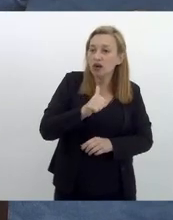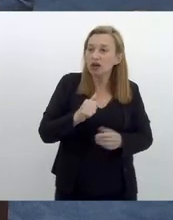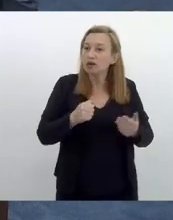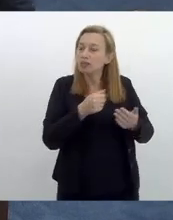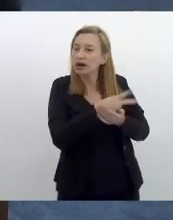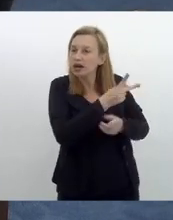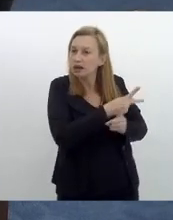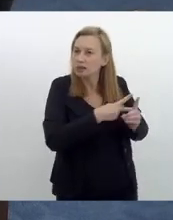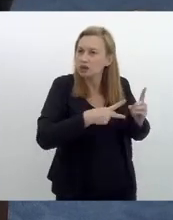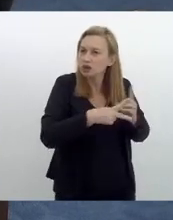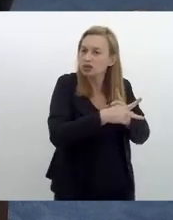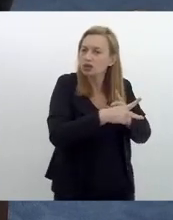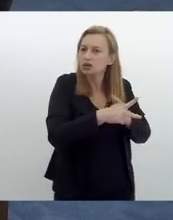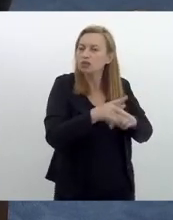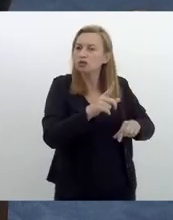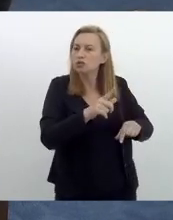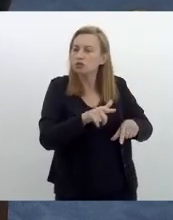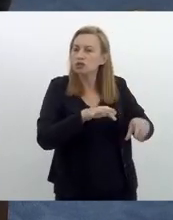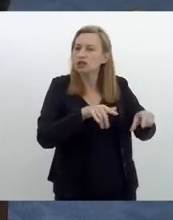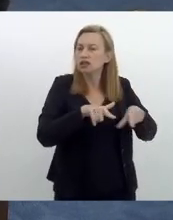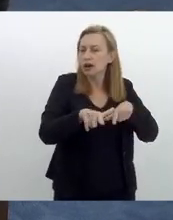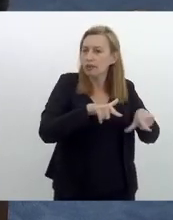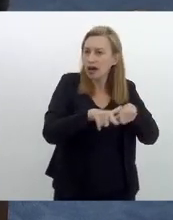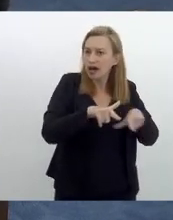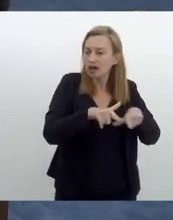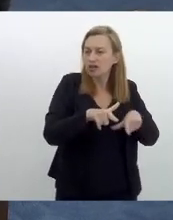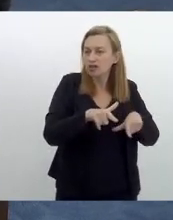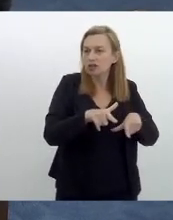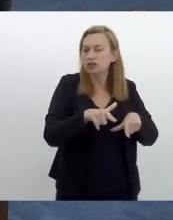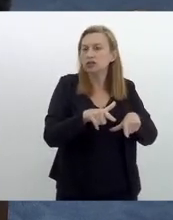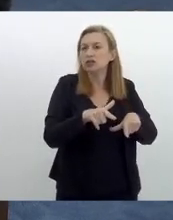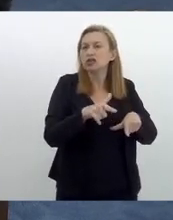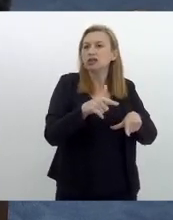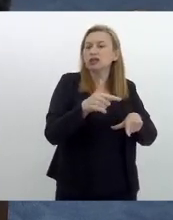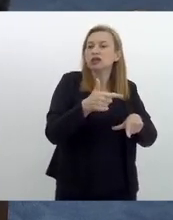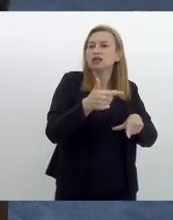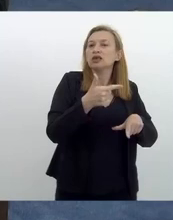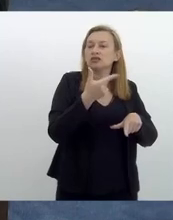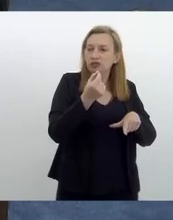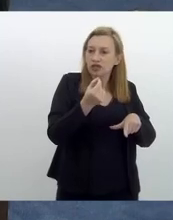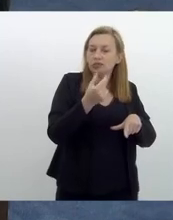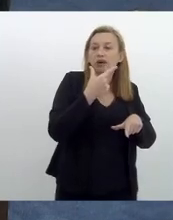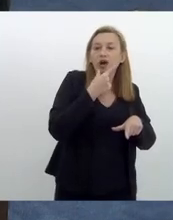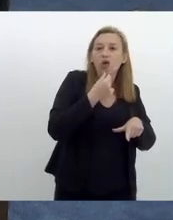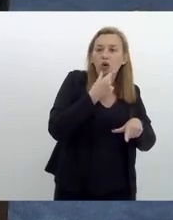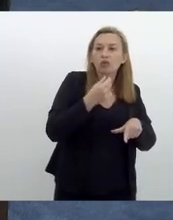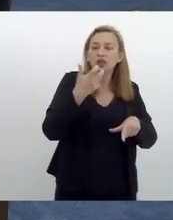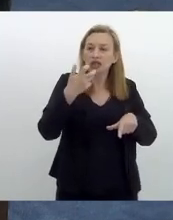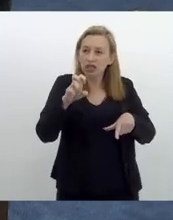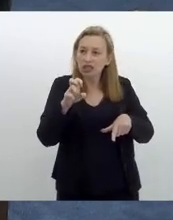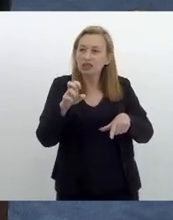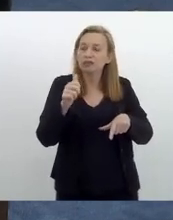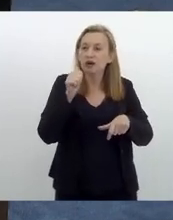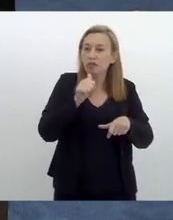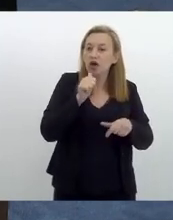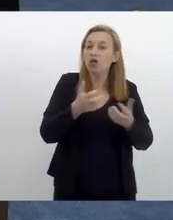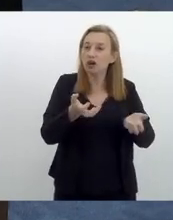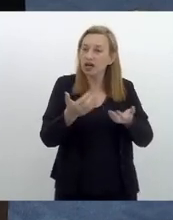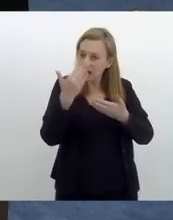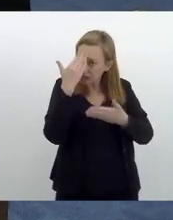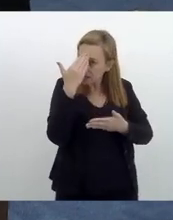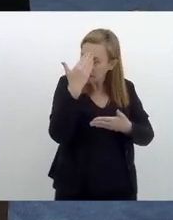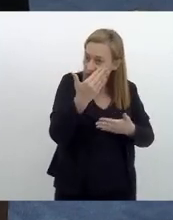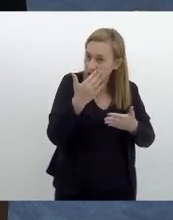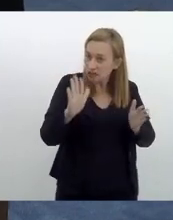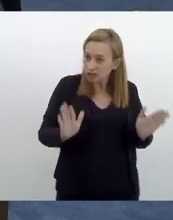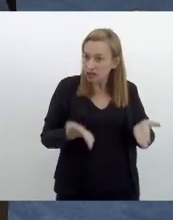efetiva exercício policial para homem e 15 anos para as mulheres então assim eu quero agradecer a iniciativa